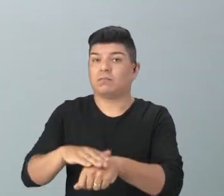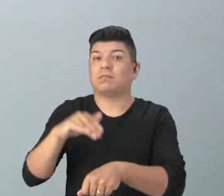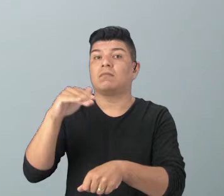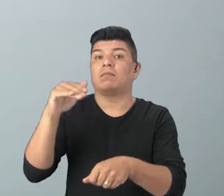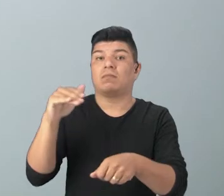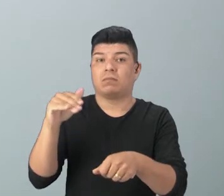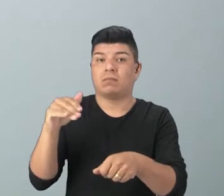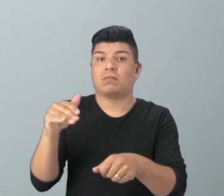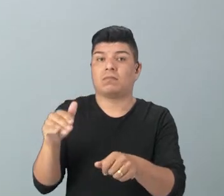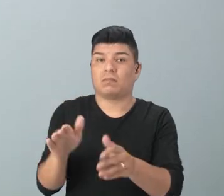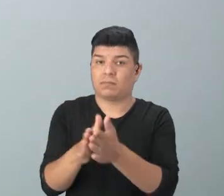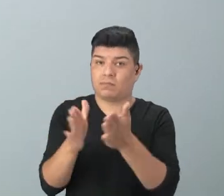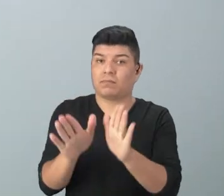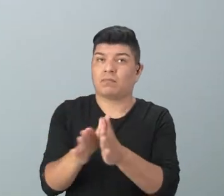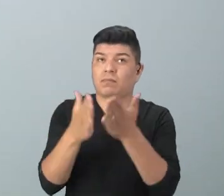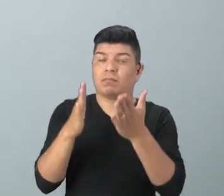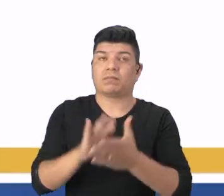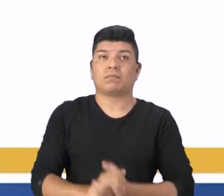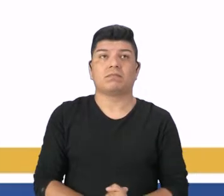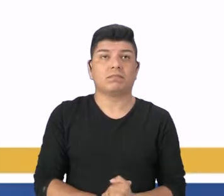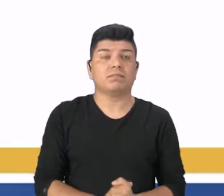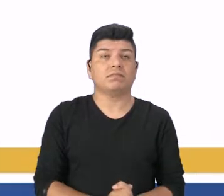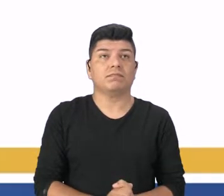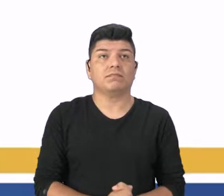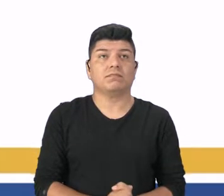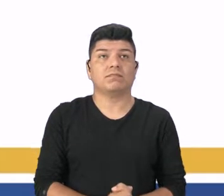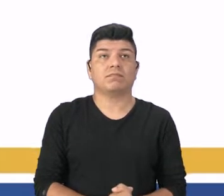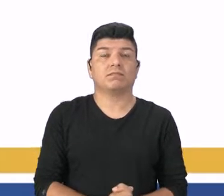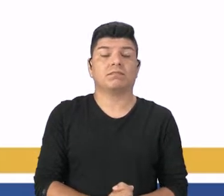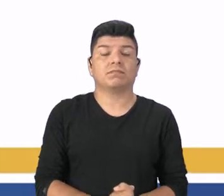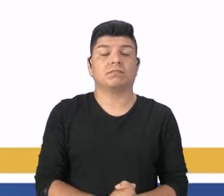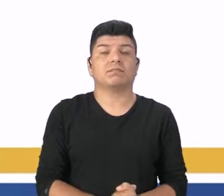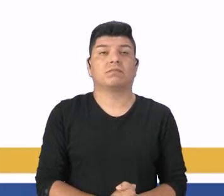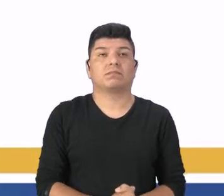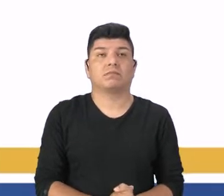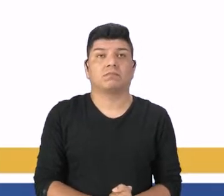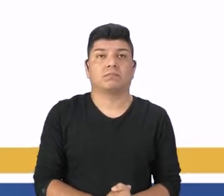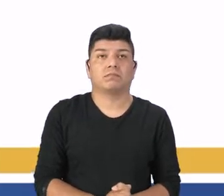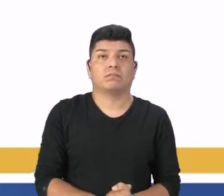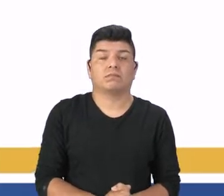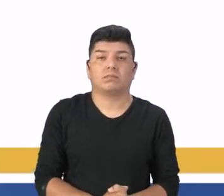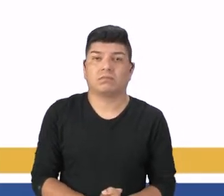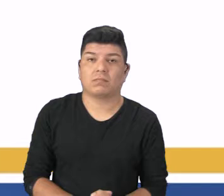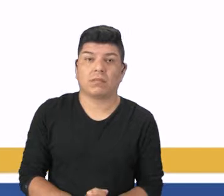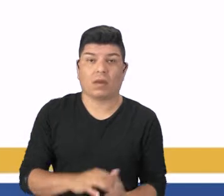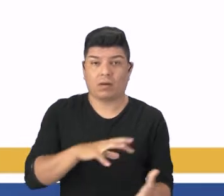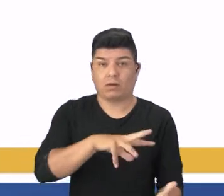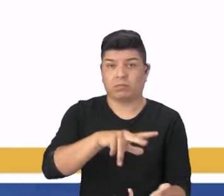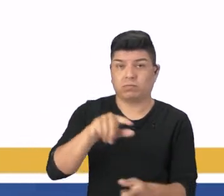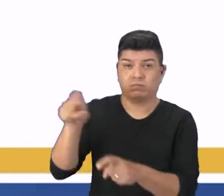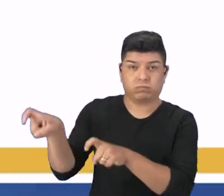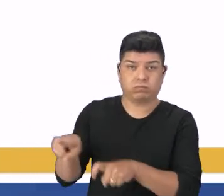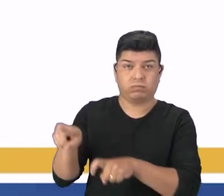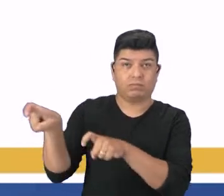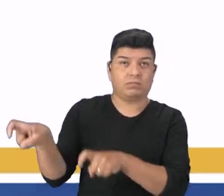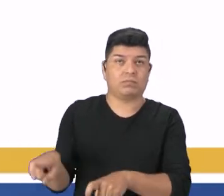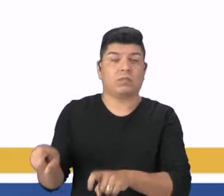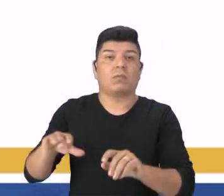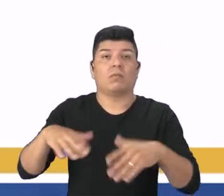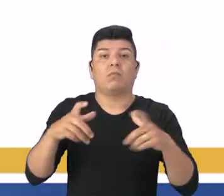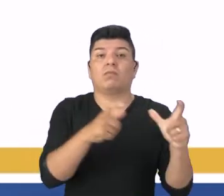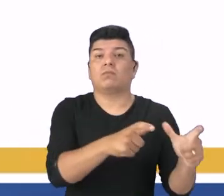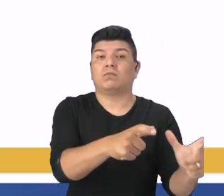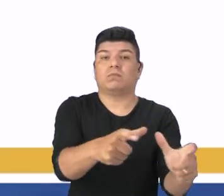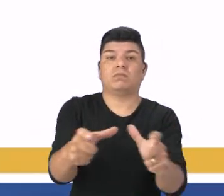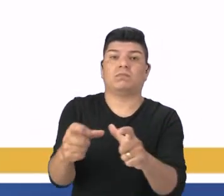mais vulneráveis. E aí nós temos um planisfério da agropecuária, quais são as zonas